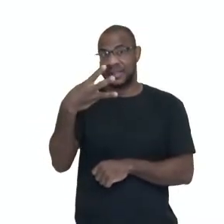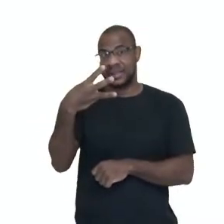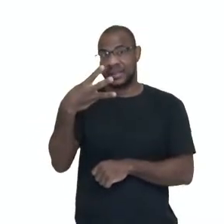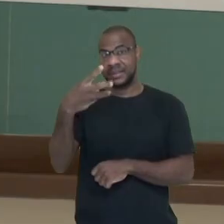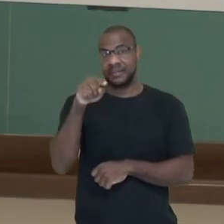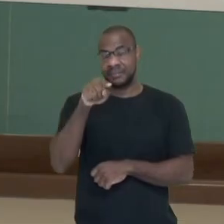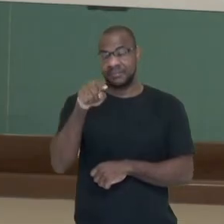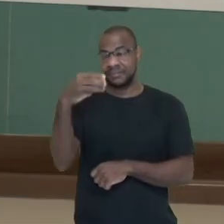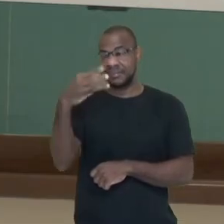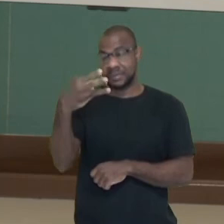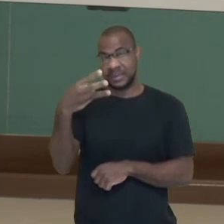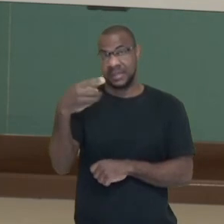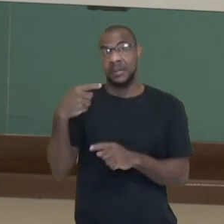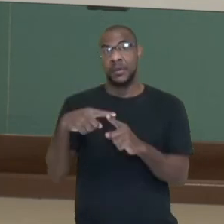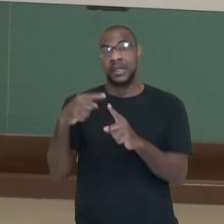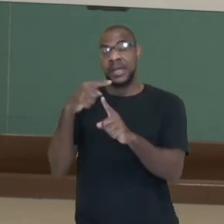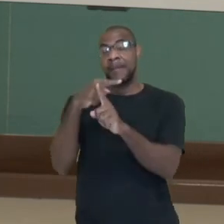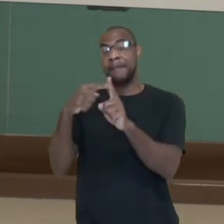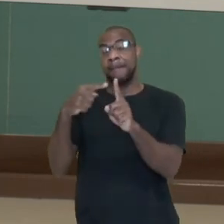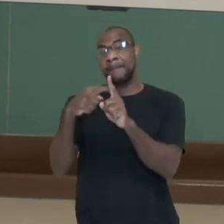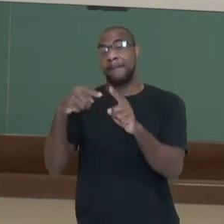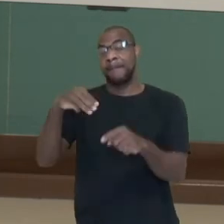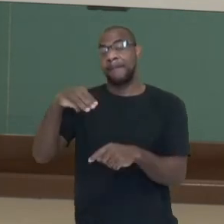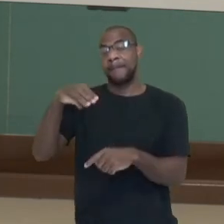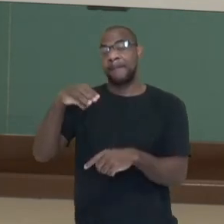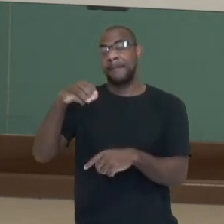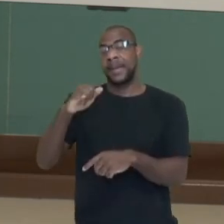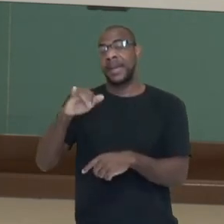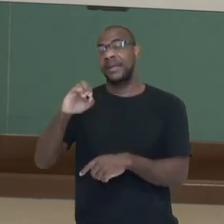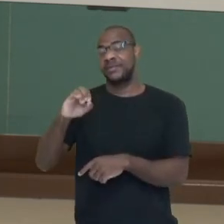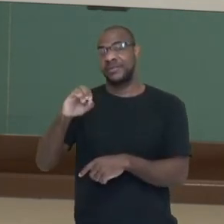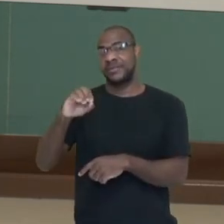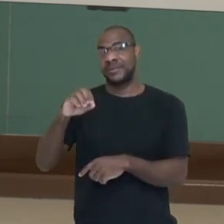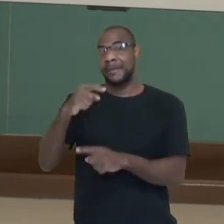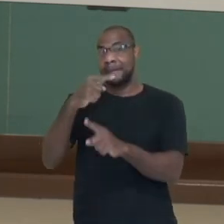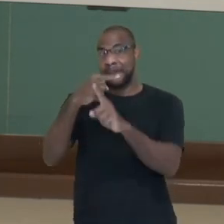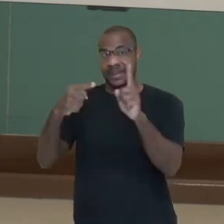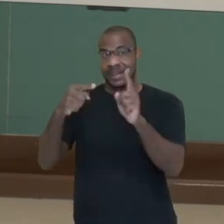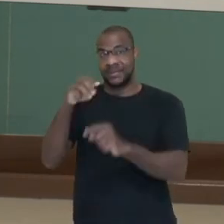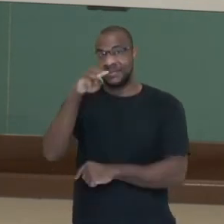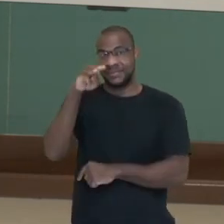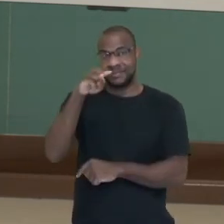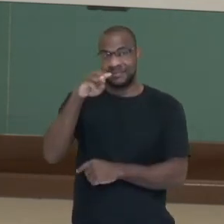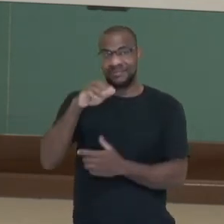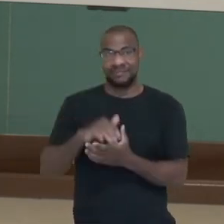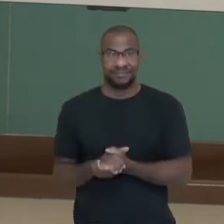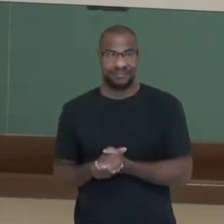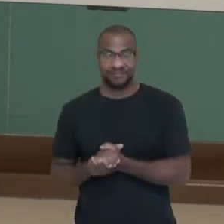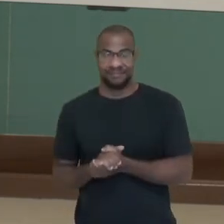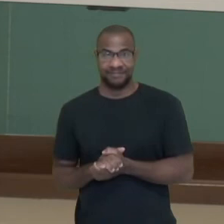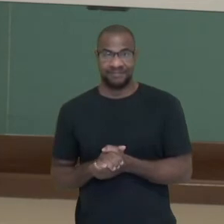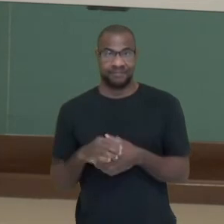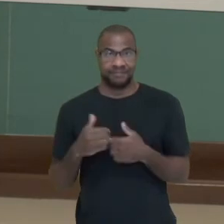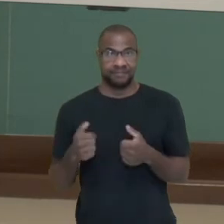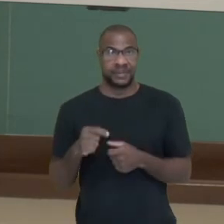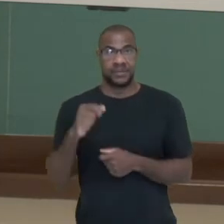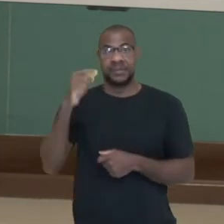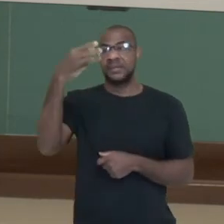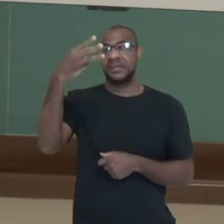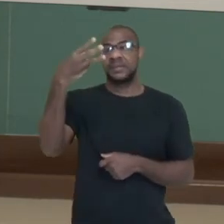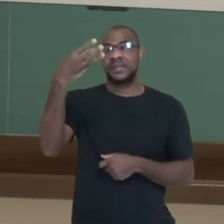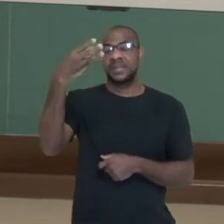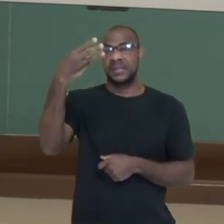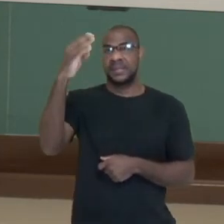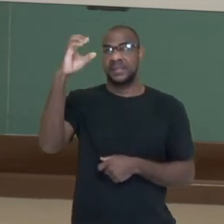que é igual ao lado do meu quadrado, mais 6 centímetros aqui, e aqui também vai valer 3 centímetros. É